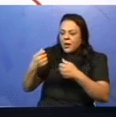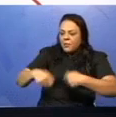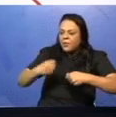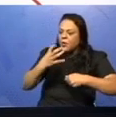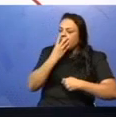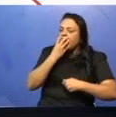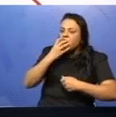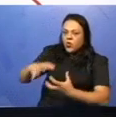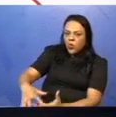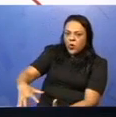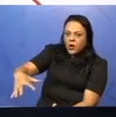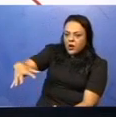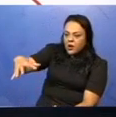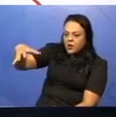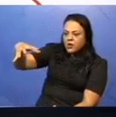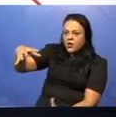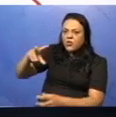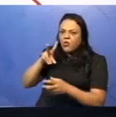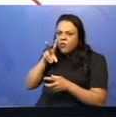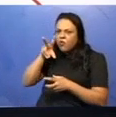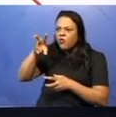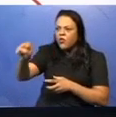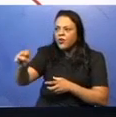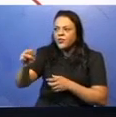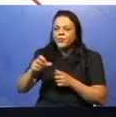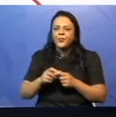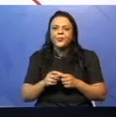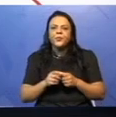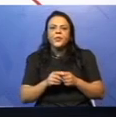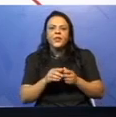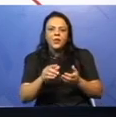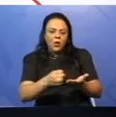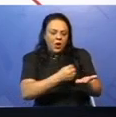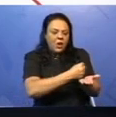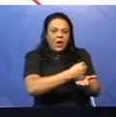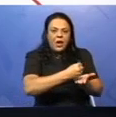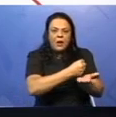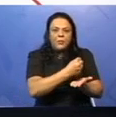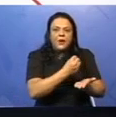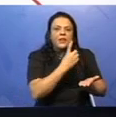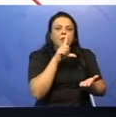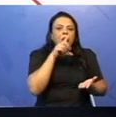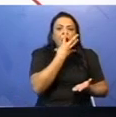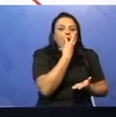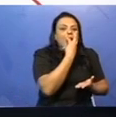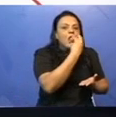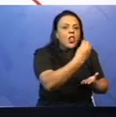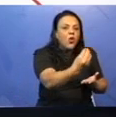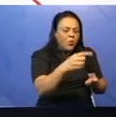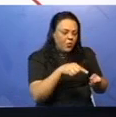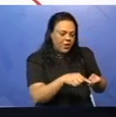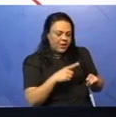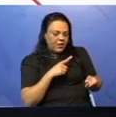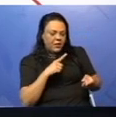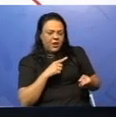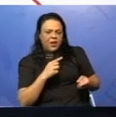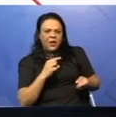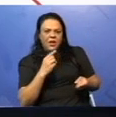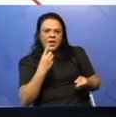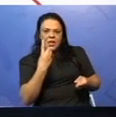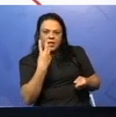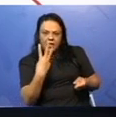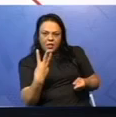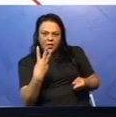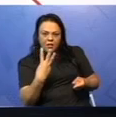Bom, você tem um cão específico, que pode ser um lobo, ele tem um filhote, ou 3 filhotes. Dentre esses 3,